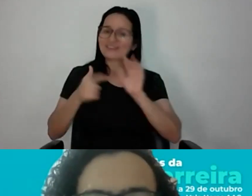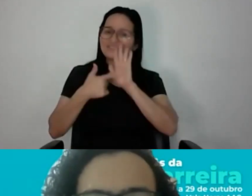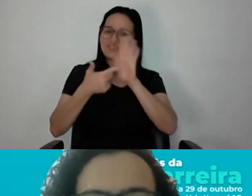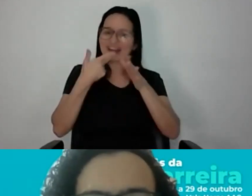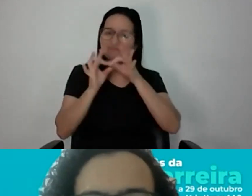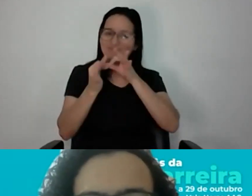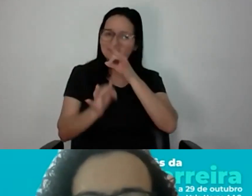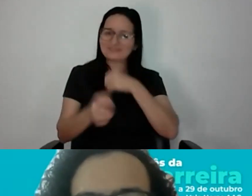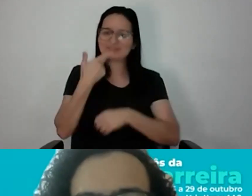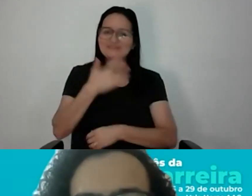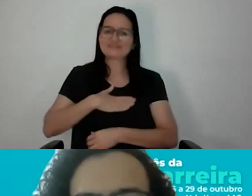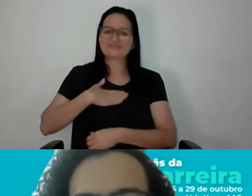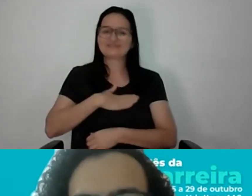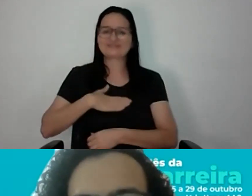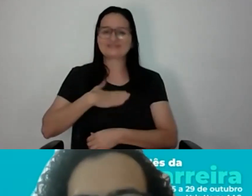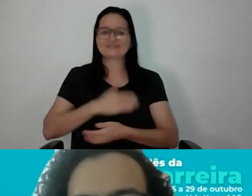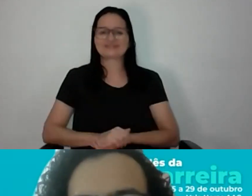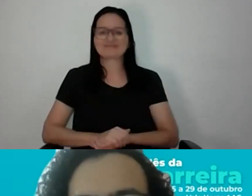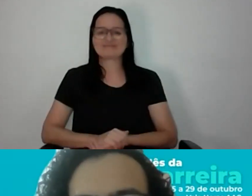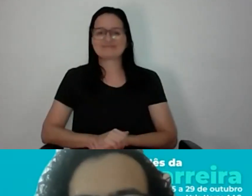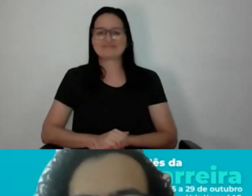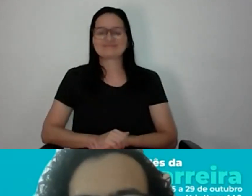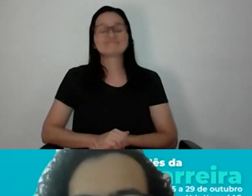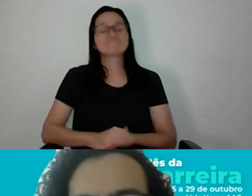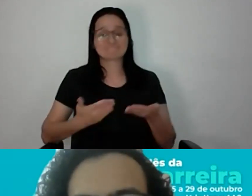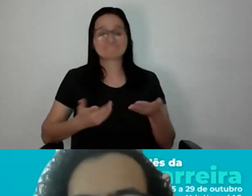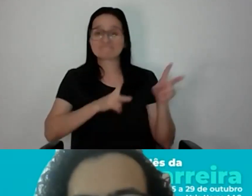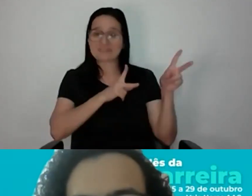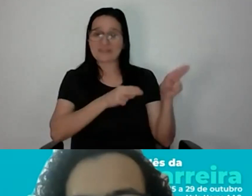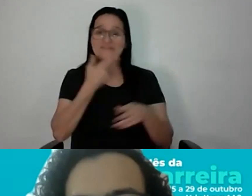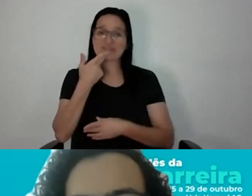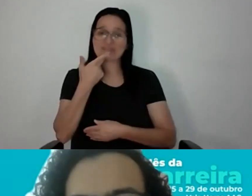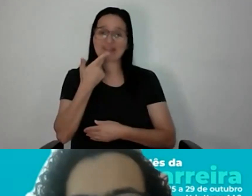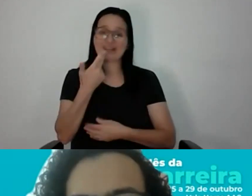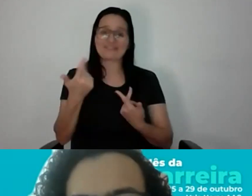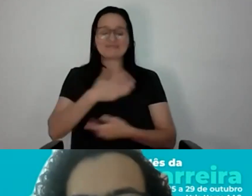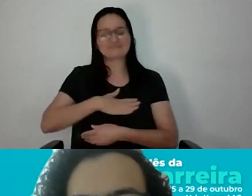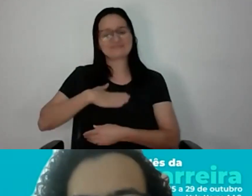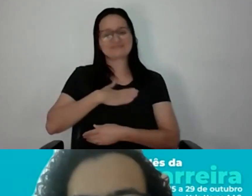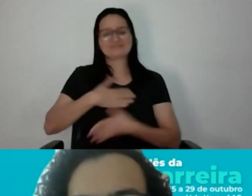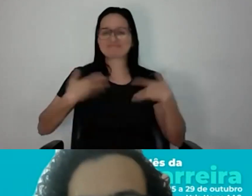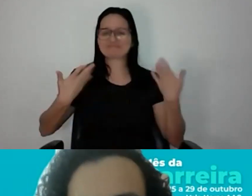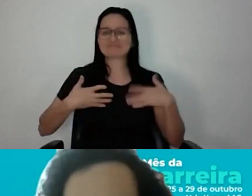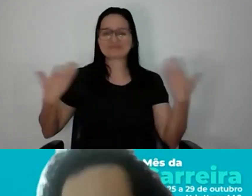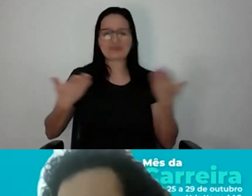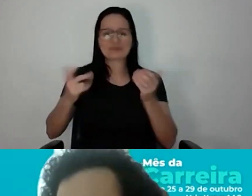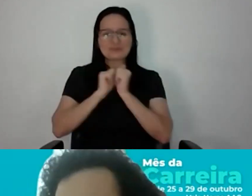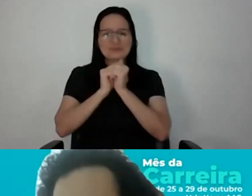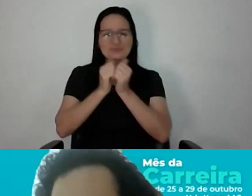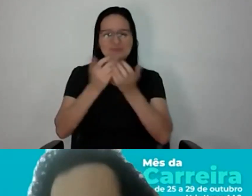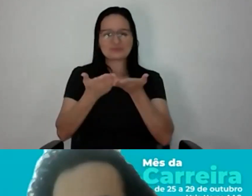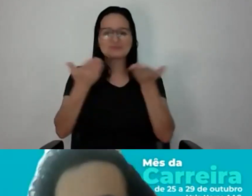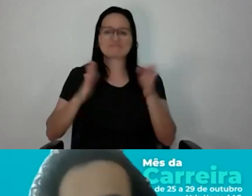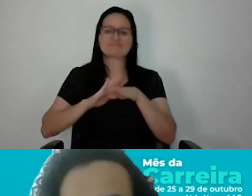aqui. Exato, pessoal. Eu faço das palavras do Matheus as minhas. É uma alegria imensa estar com vocês essa noite. Obrigada